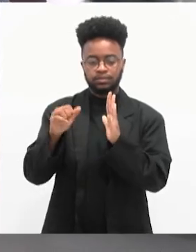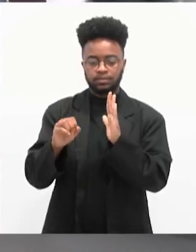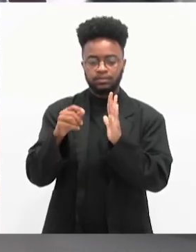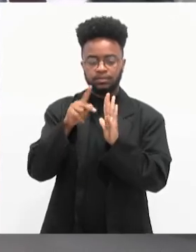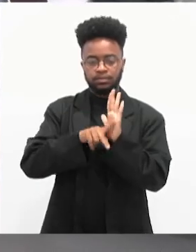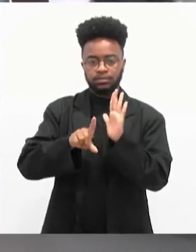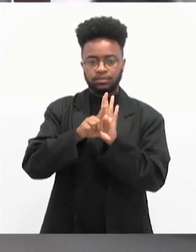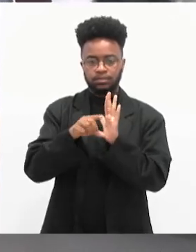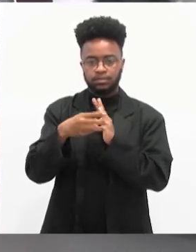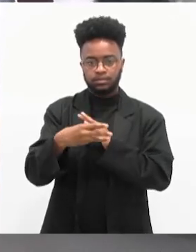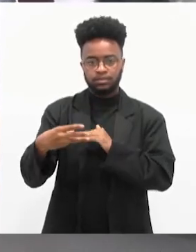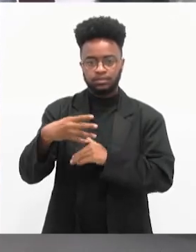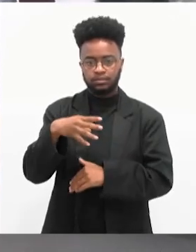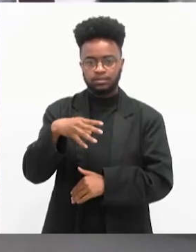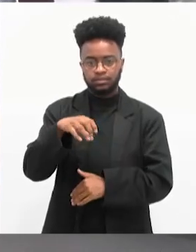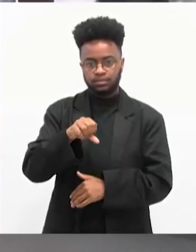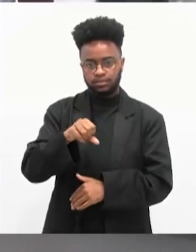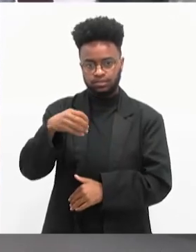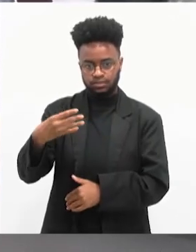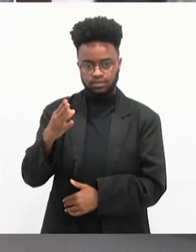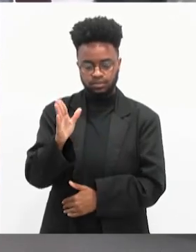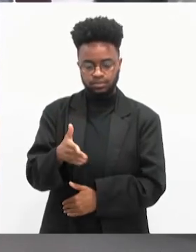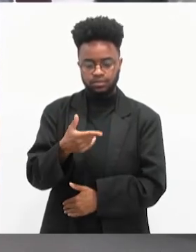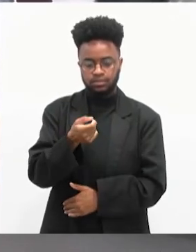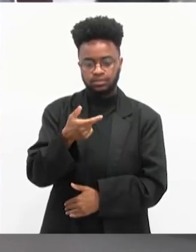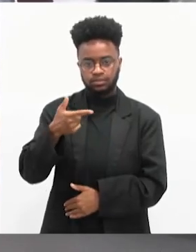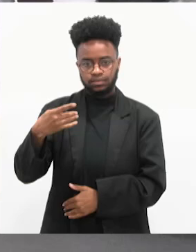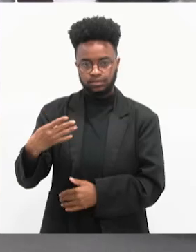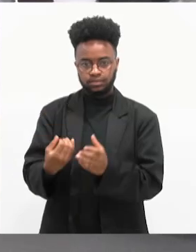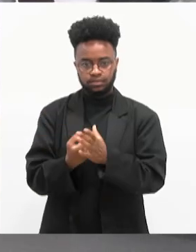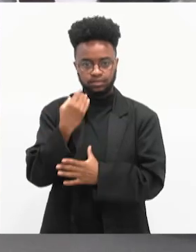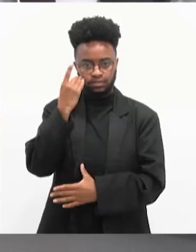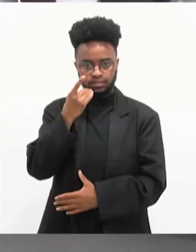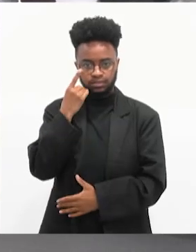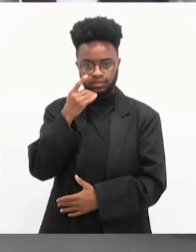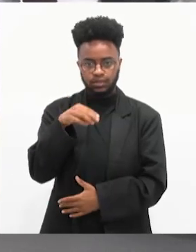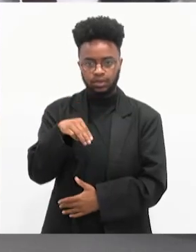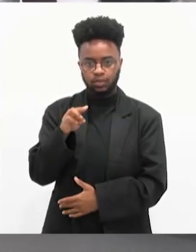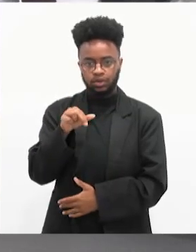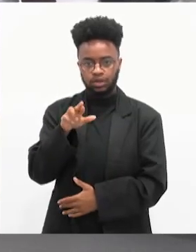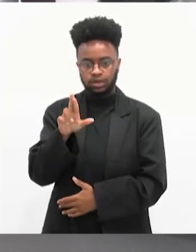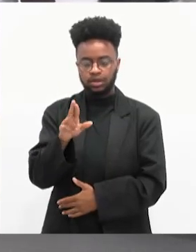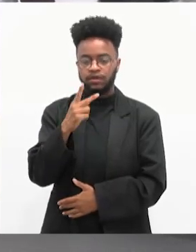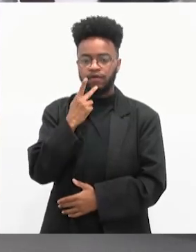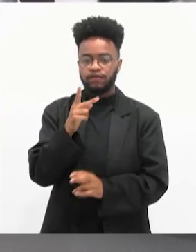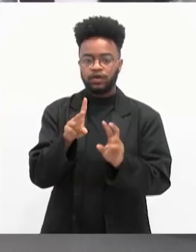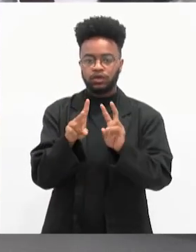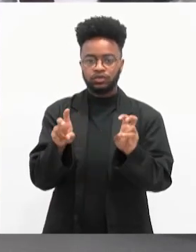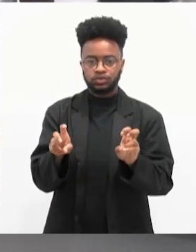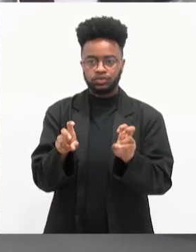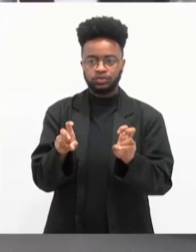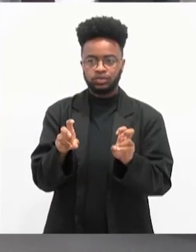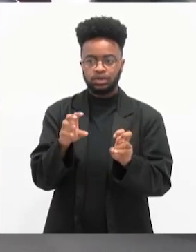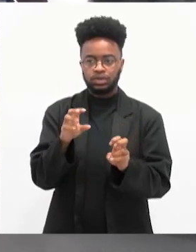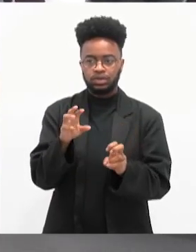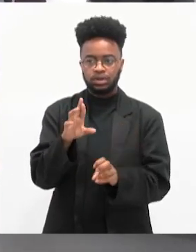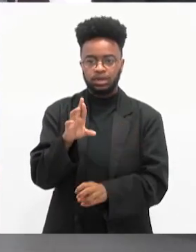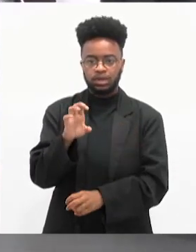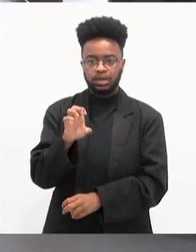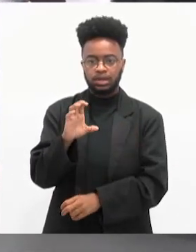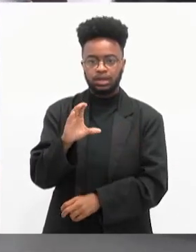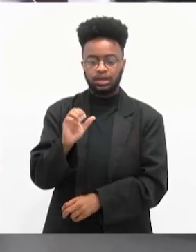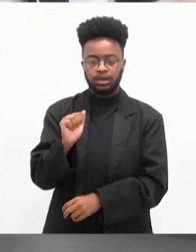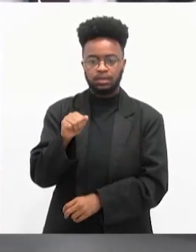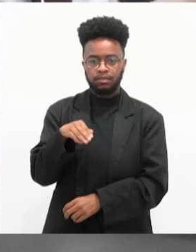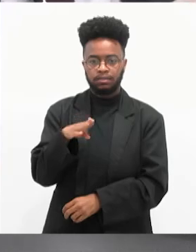de lei número 3.394 de 2024, de autoria do deputado Munir Neto, que dispõe sobre o recambiamento de